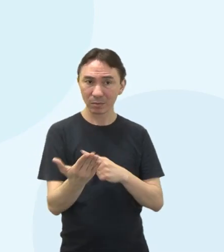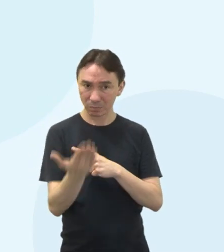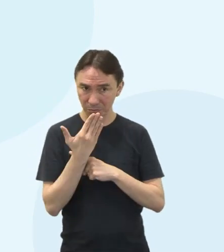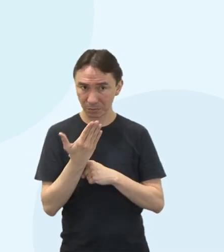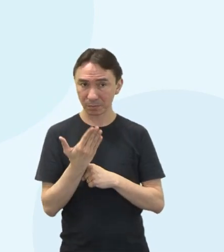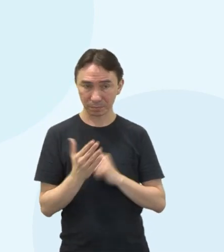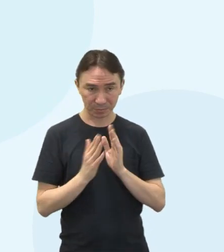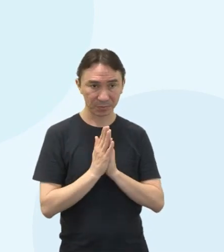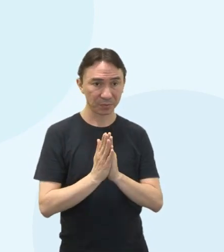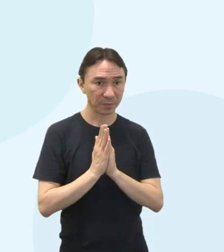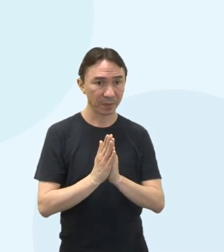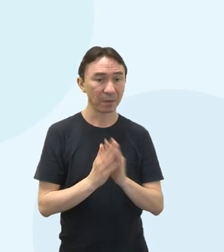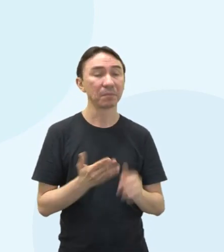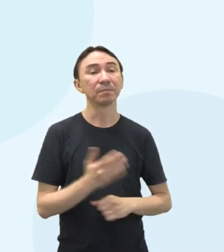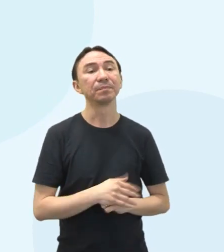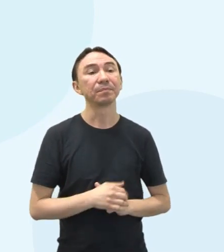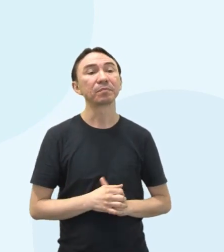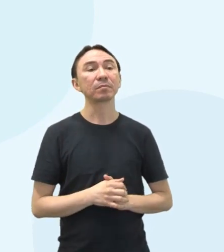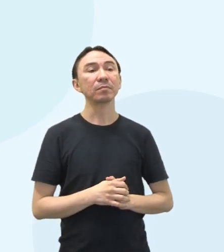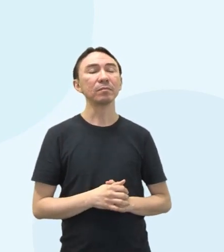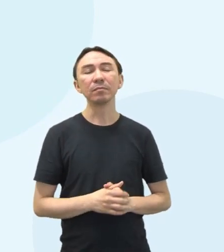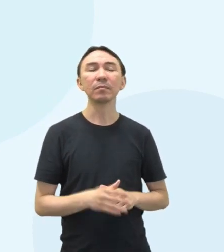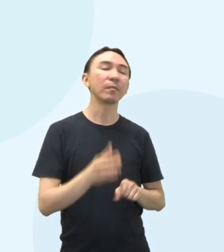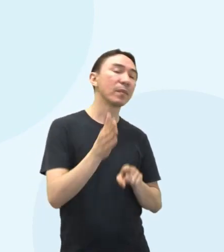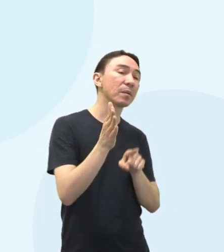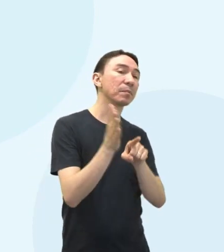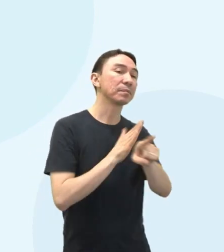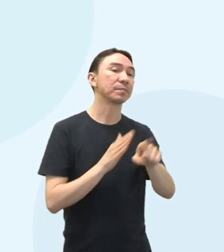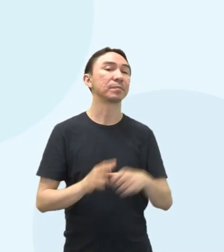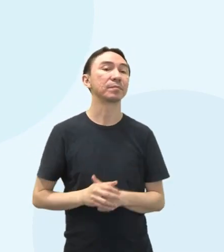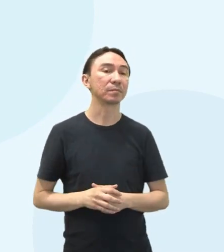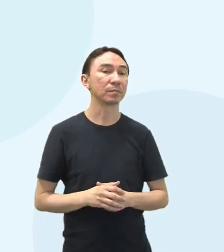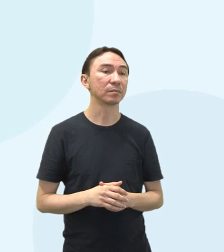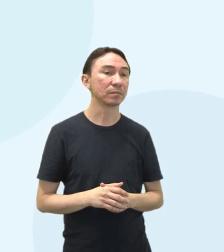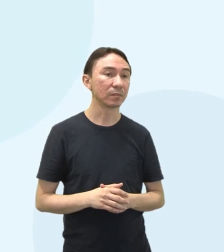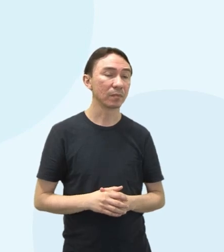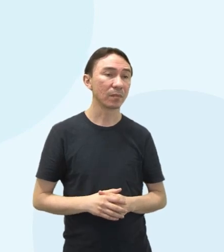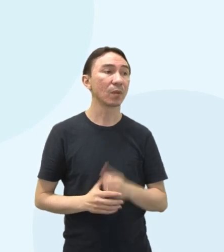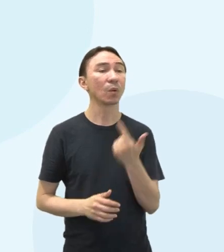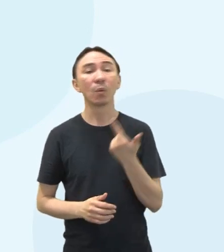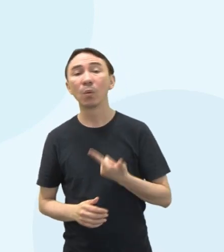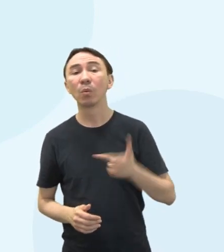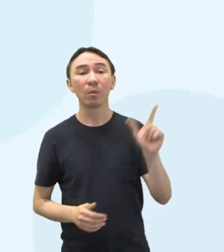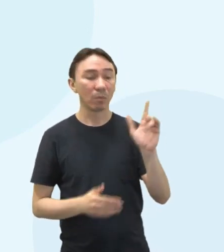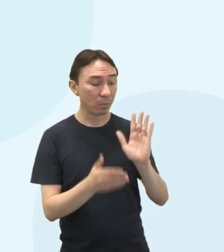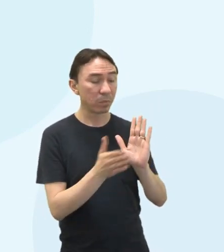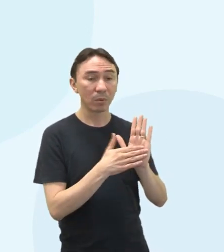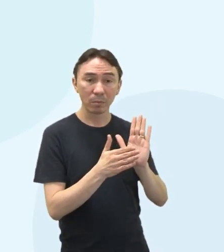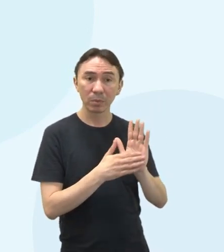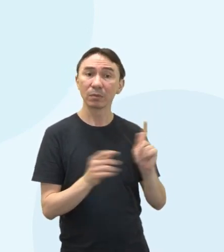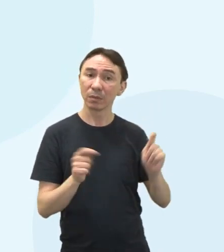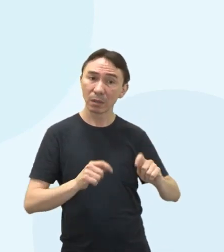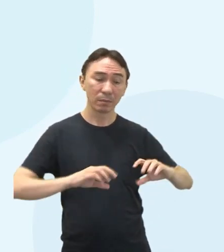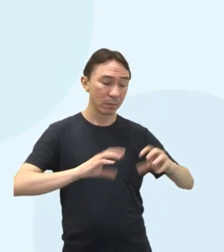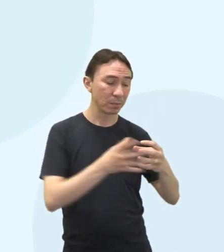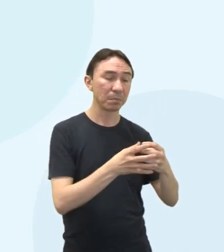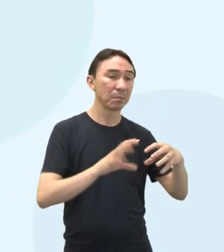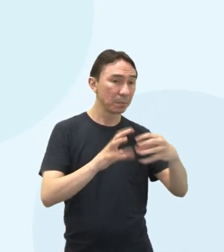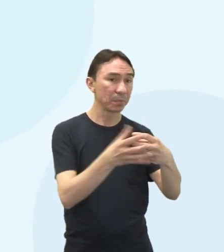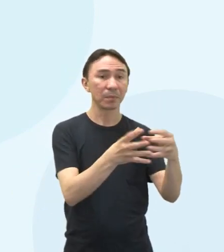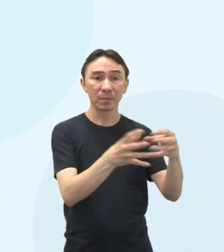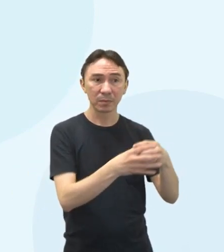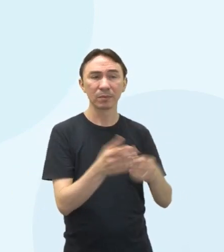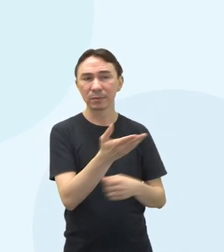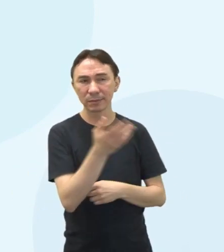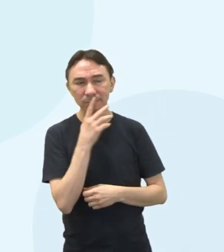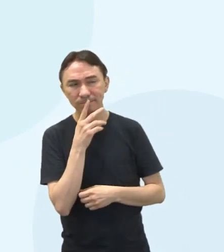vocês em para a seguinte pergunta quais outras propostas de agrupamentos vocês podem